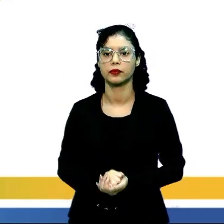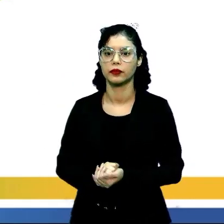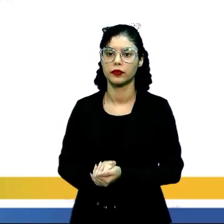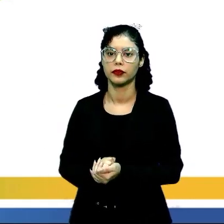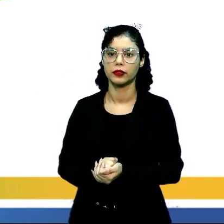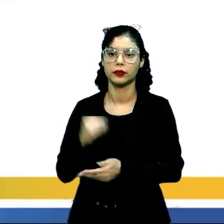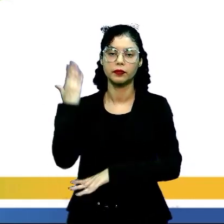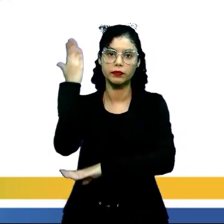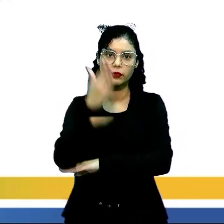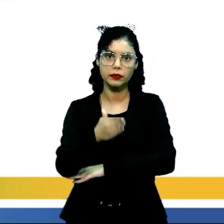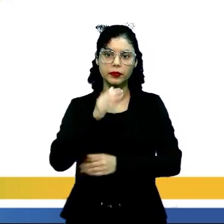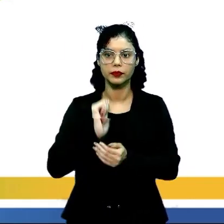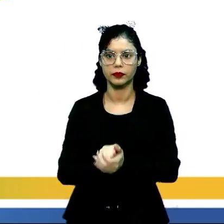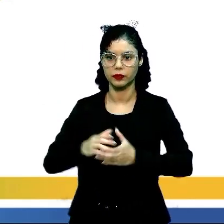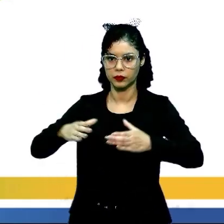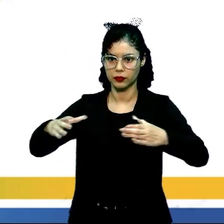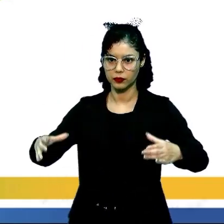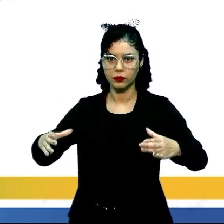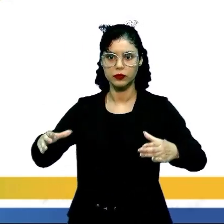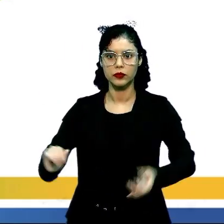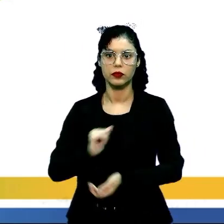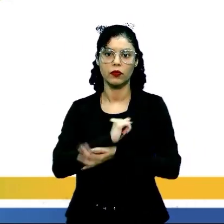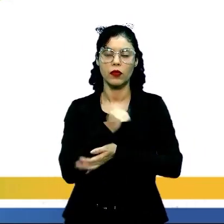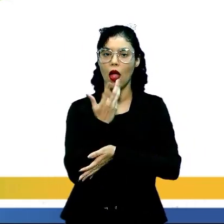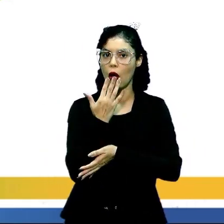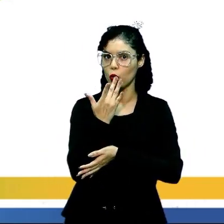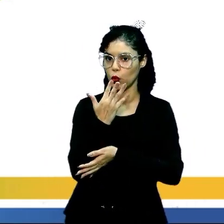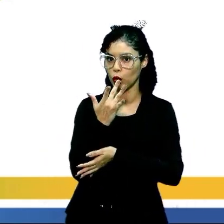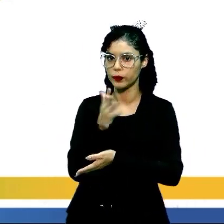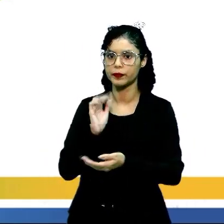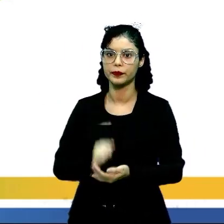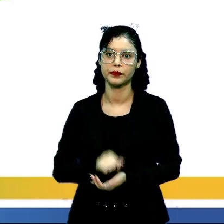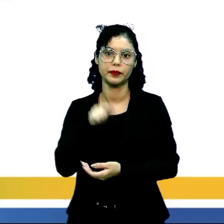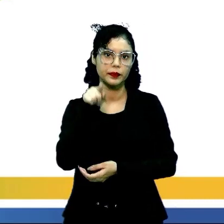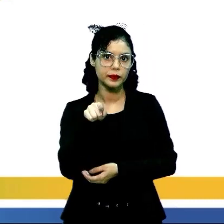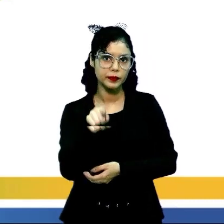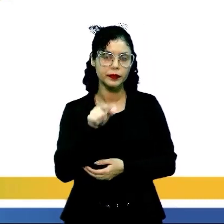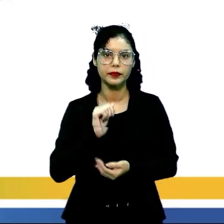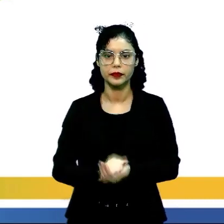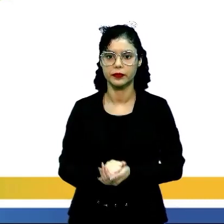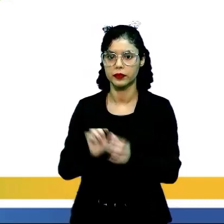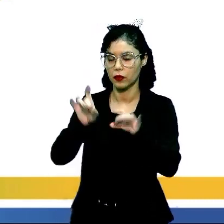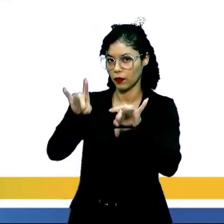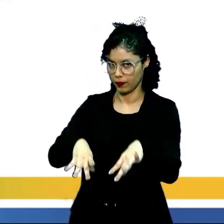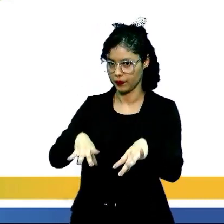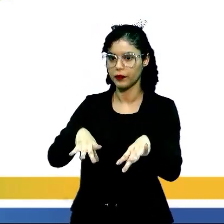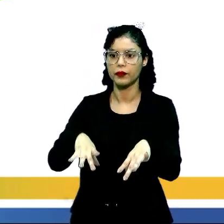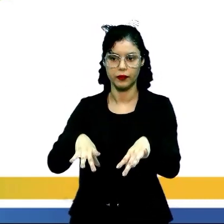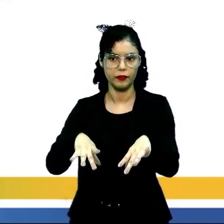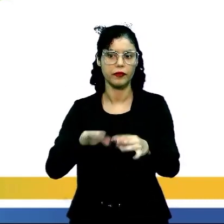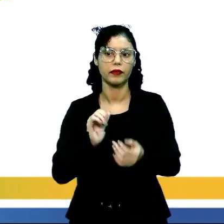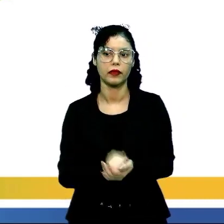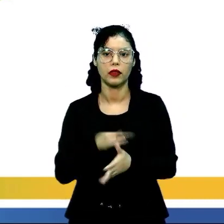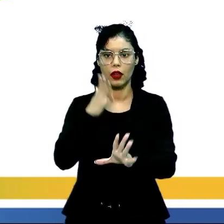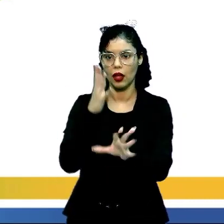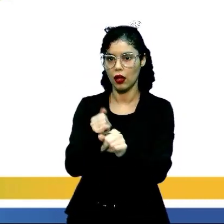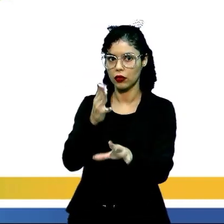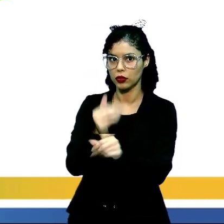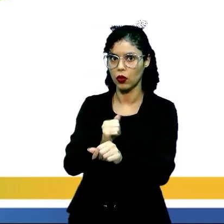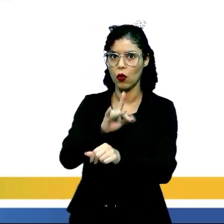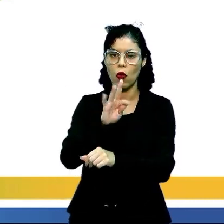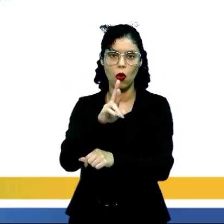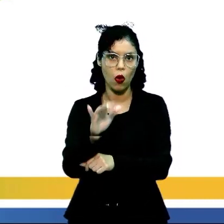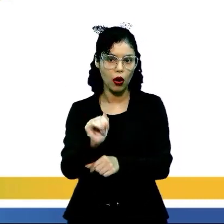água é direcionada para o tanque de cloração e fluoretação. Nesse penúltimo tanque, a adição de cloro